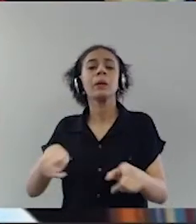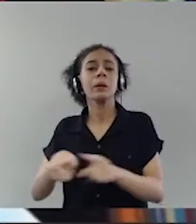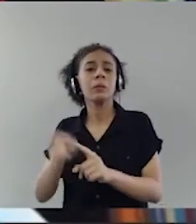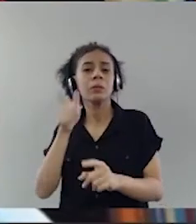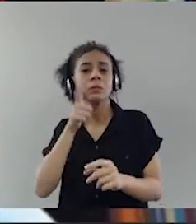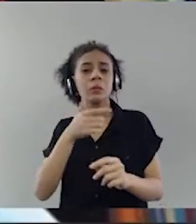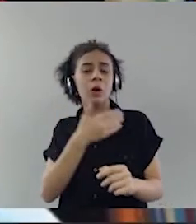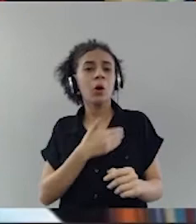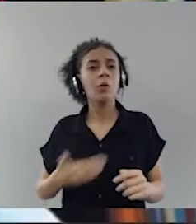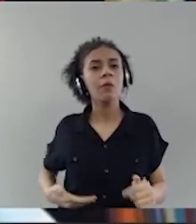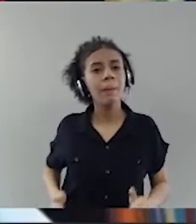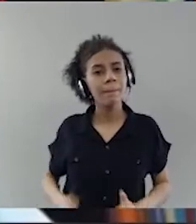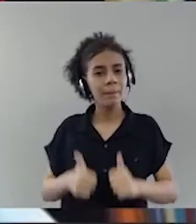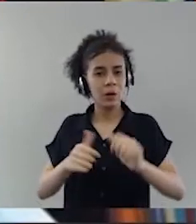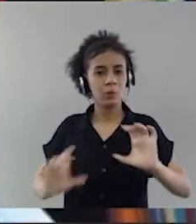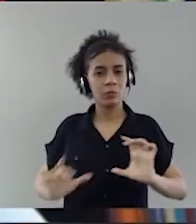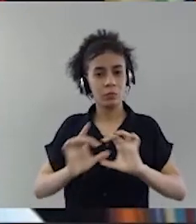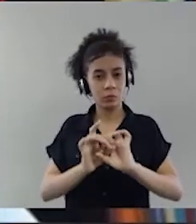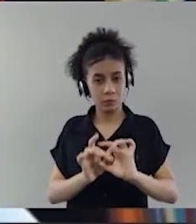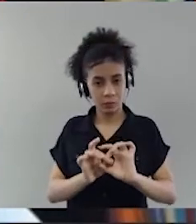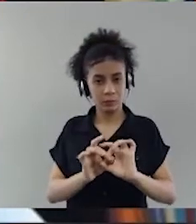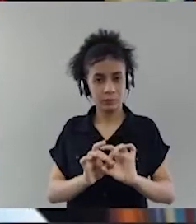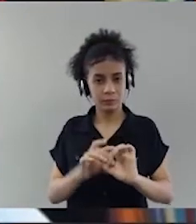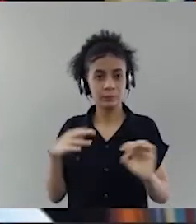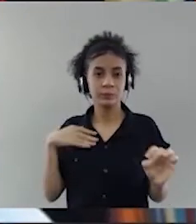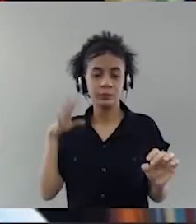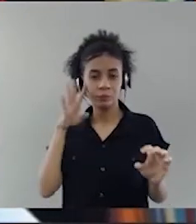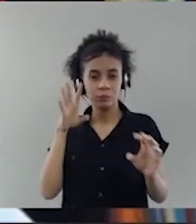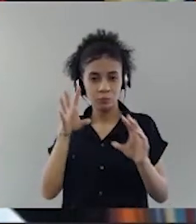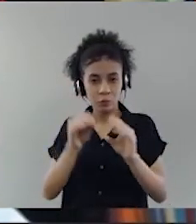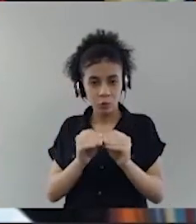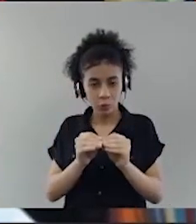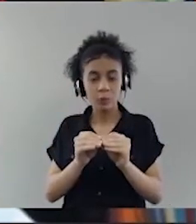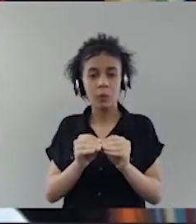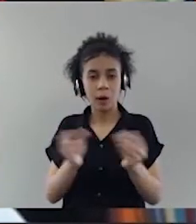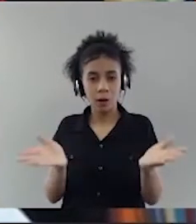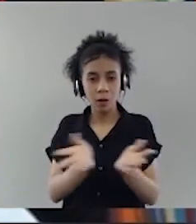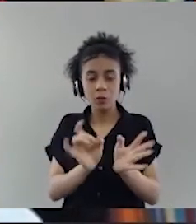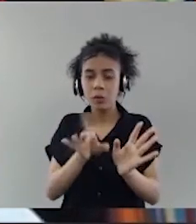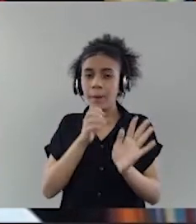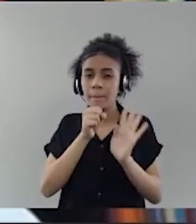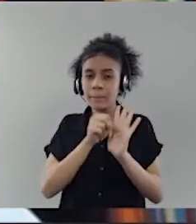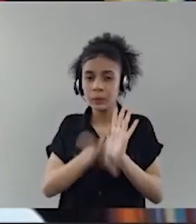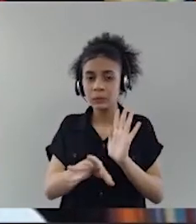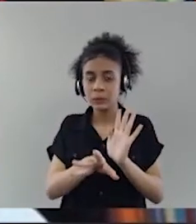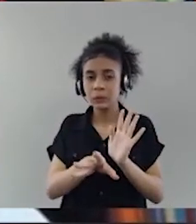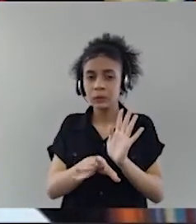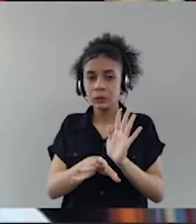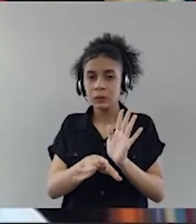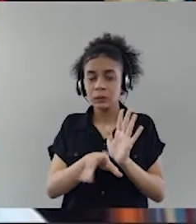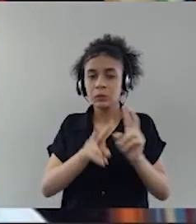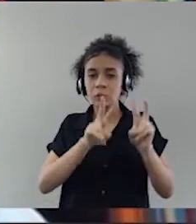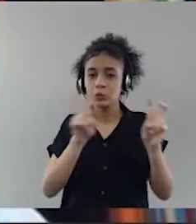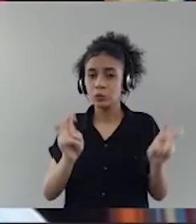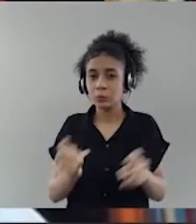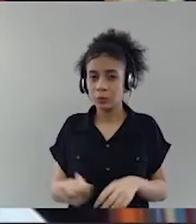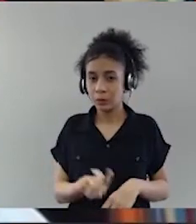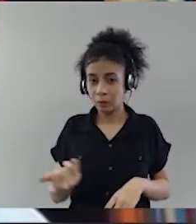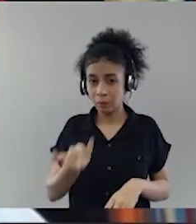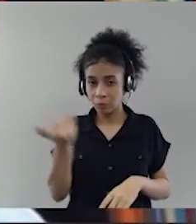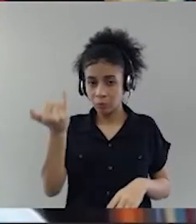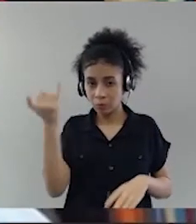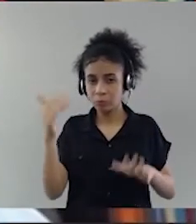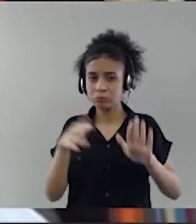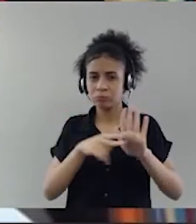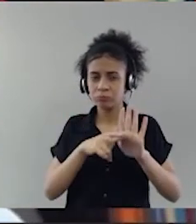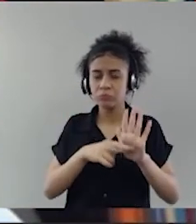aquisições também de forma mais integrada. Eu finalizo, então, deixando essa mensagem final relativa à importância de termos